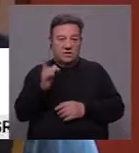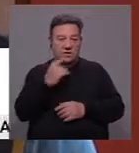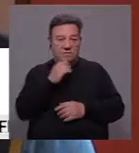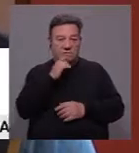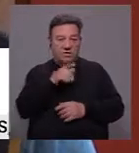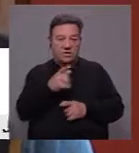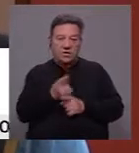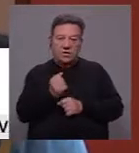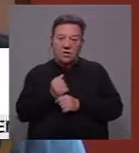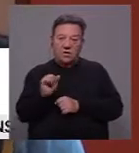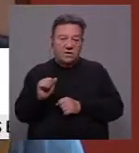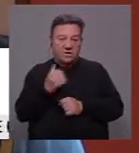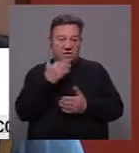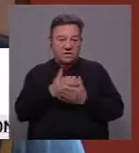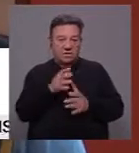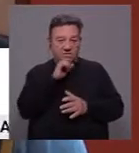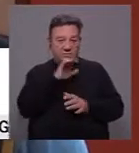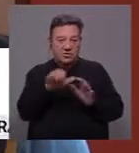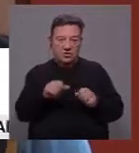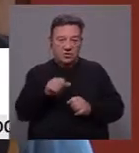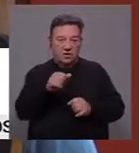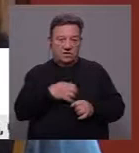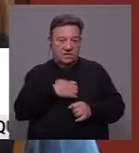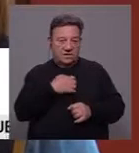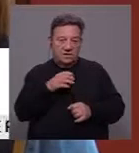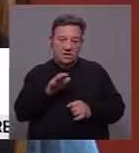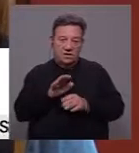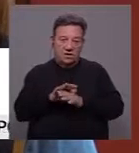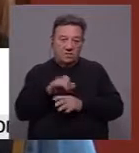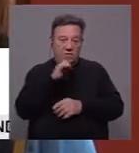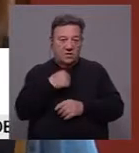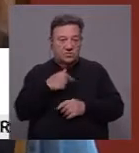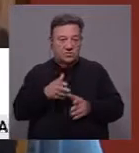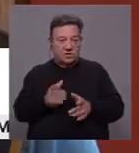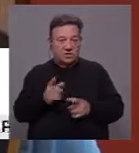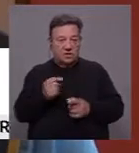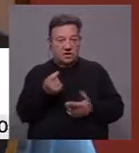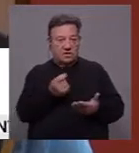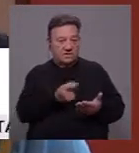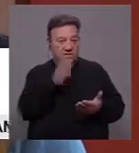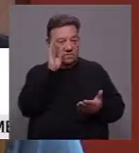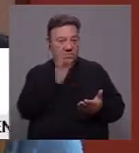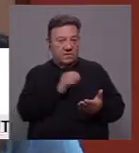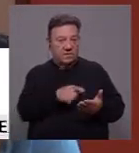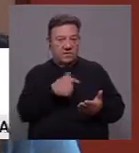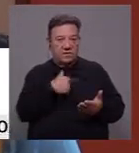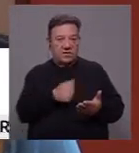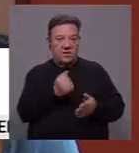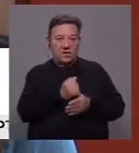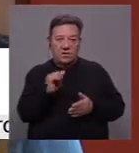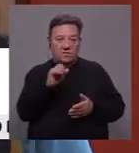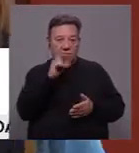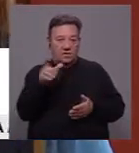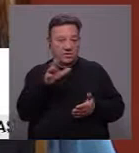tocar nas obras dele, deixava sempre as pessoas tocarem e sentirem as obras. Nós aqui já temos até desenhos preparados para isso. Temos as obras dele para